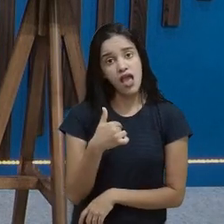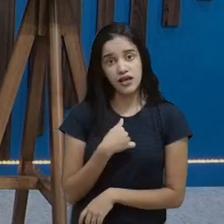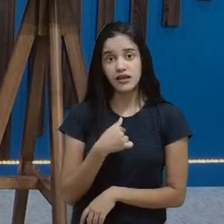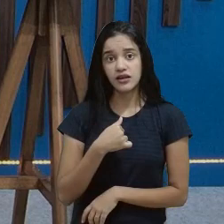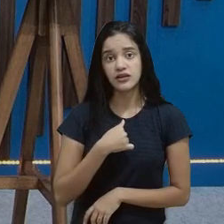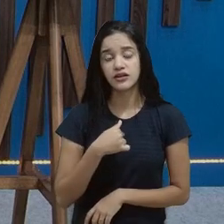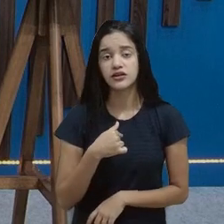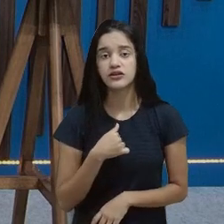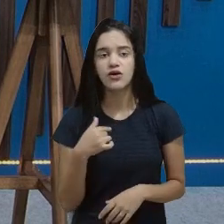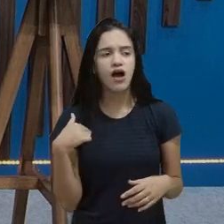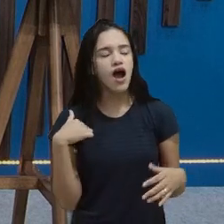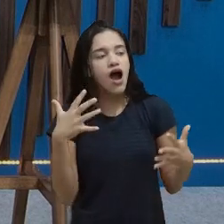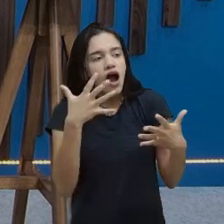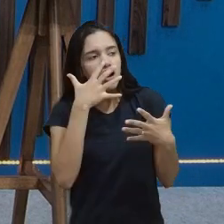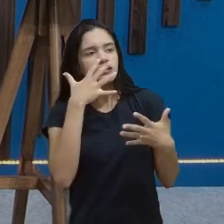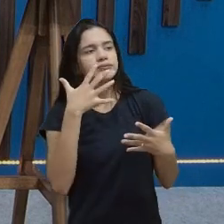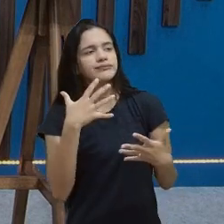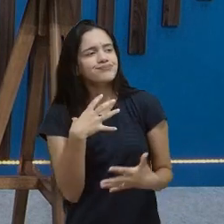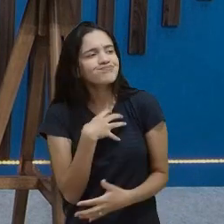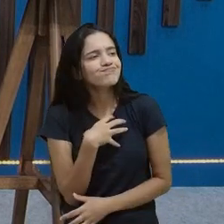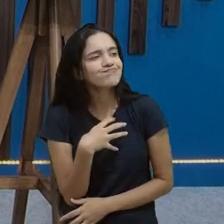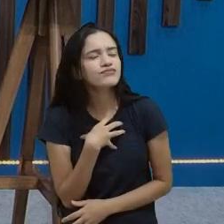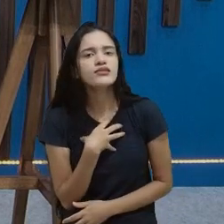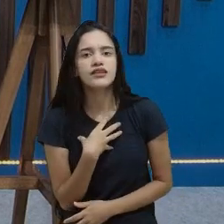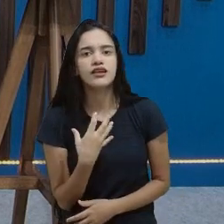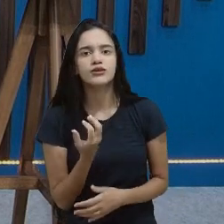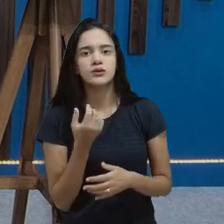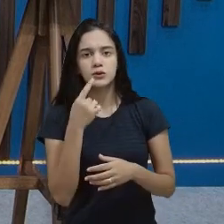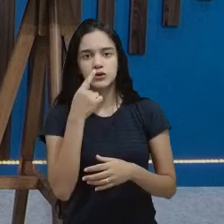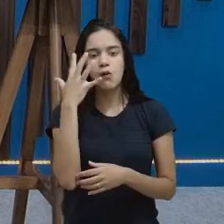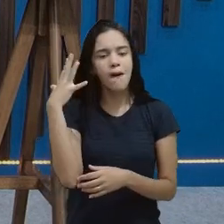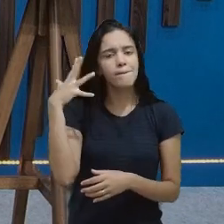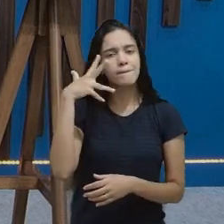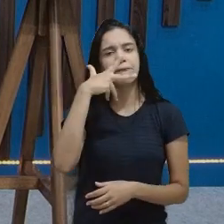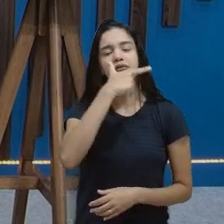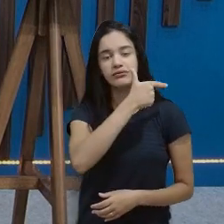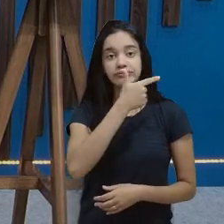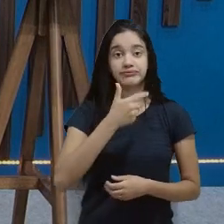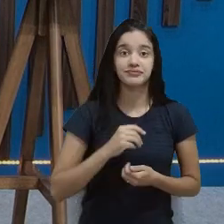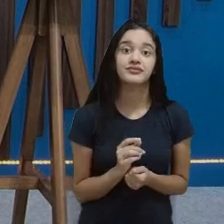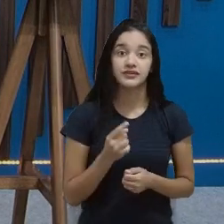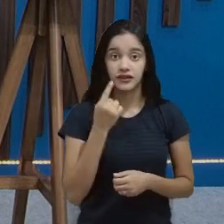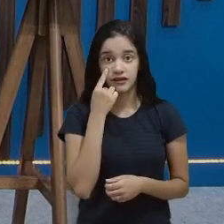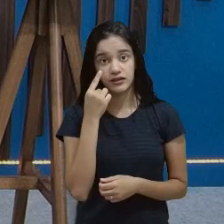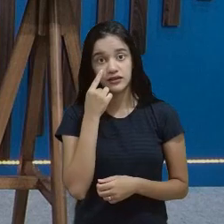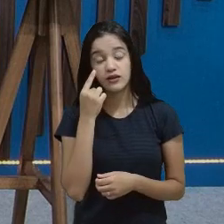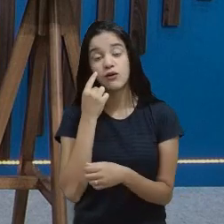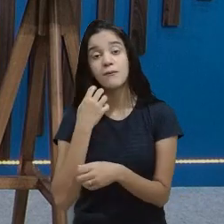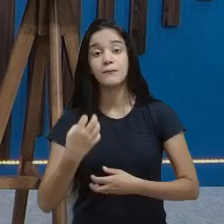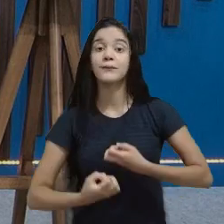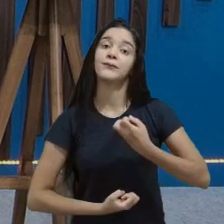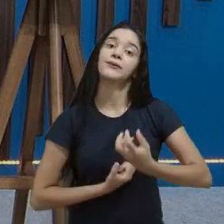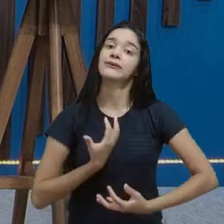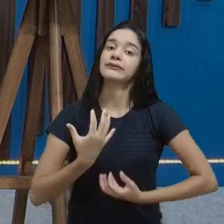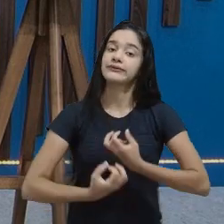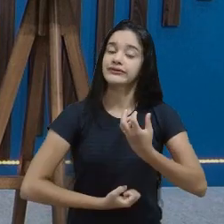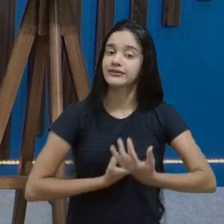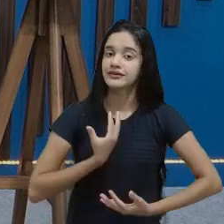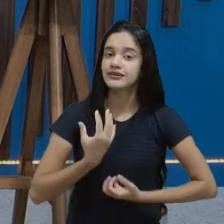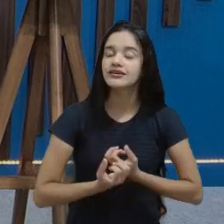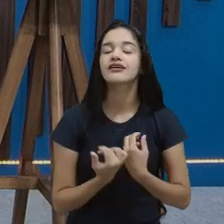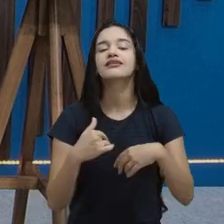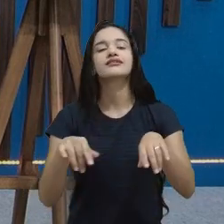assim, deslumbrada diante de tanta beleza, não é? Então, pessoal, poesia é isso.